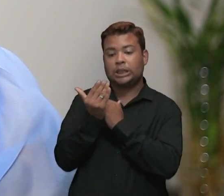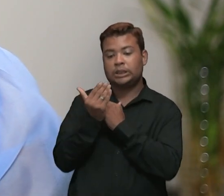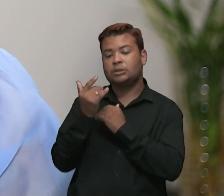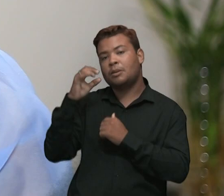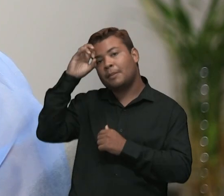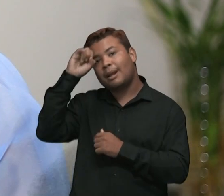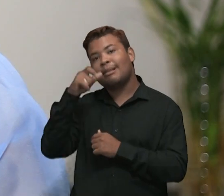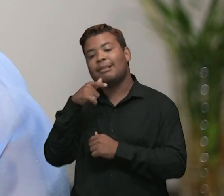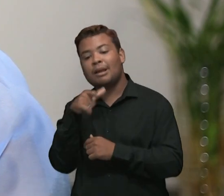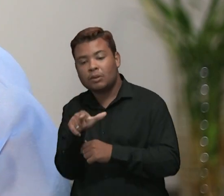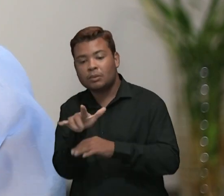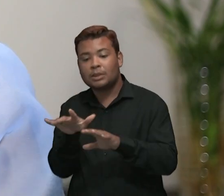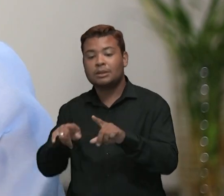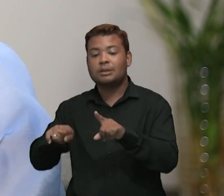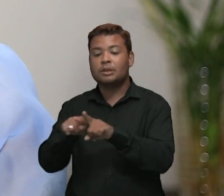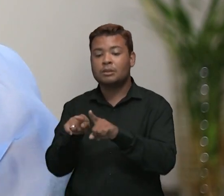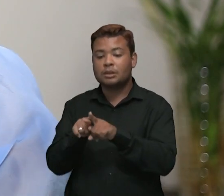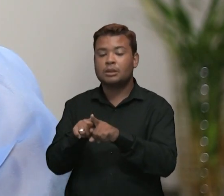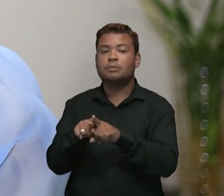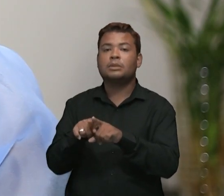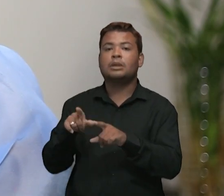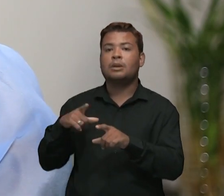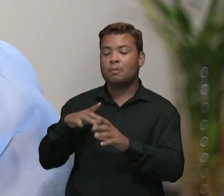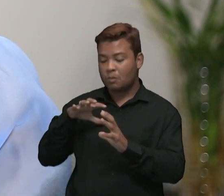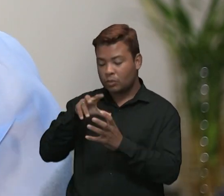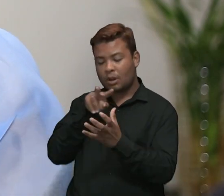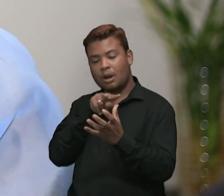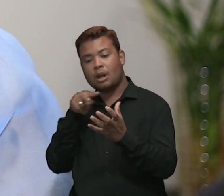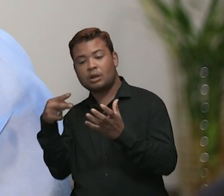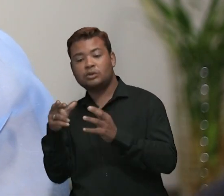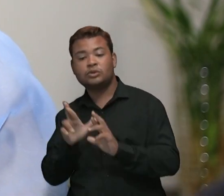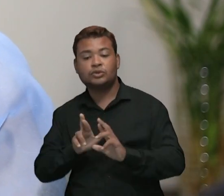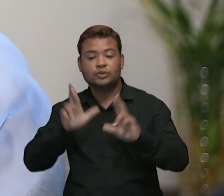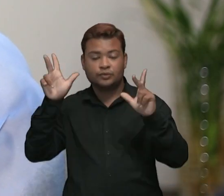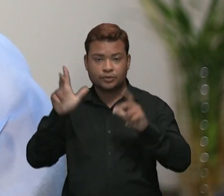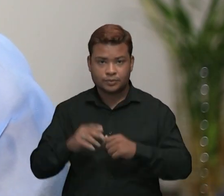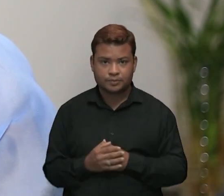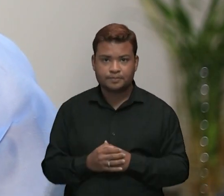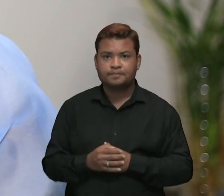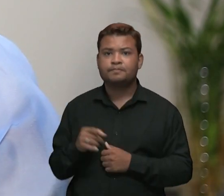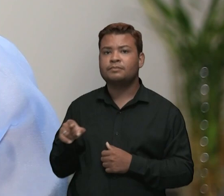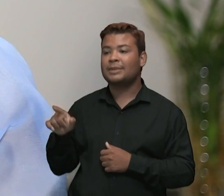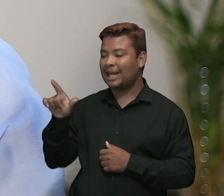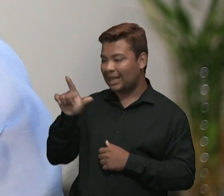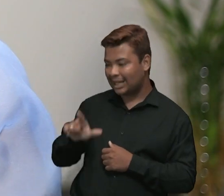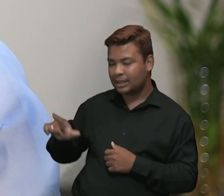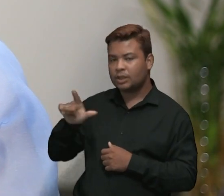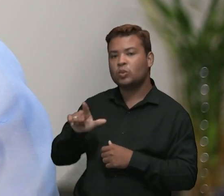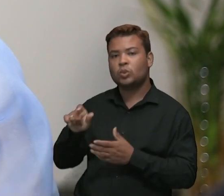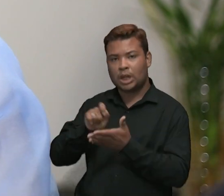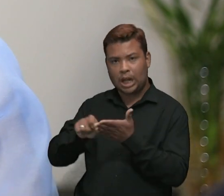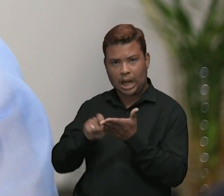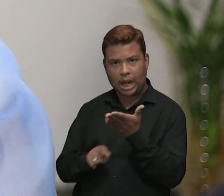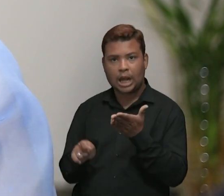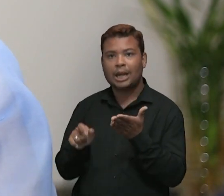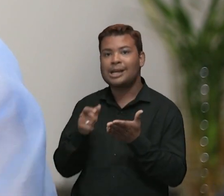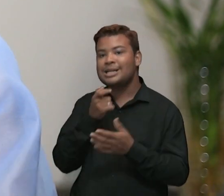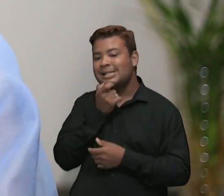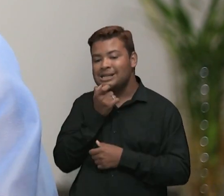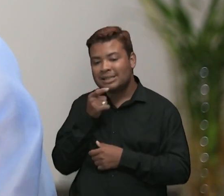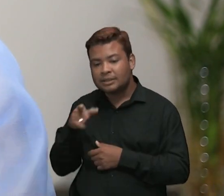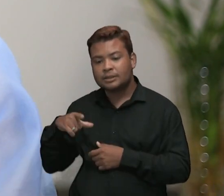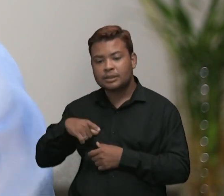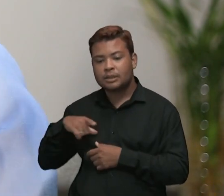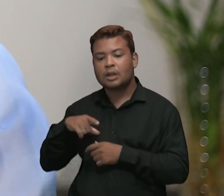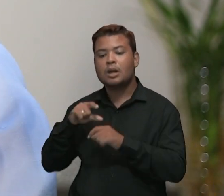da língua, você aprende uma nova forma de ver o mundo. A literatura em língua inglesa ela é elaborada em